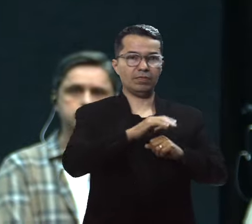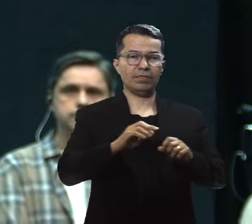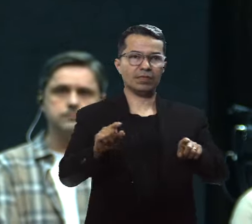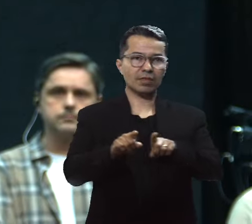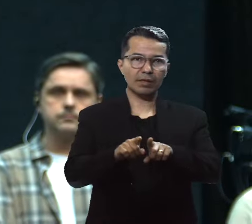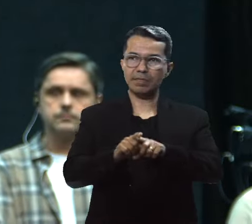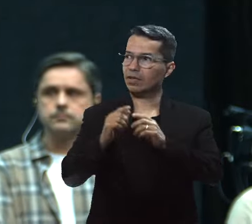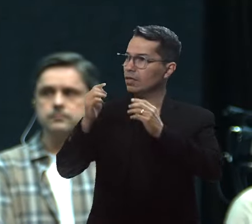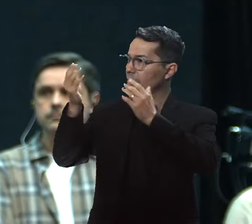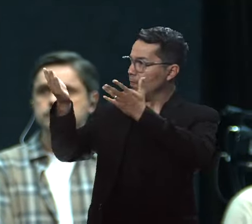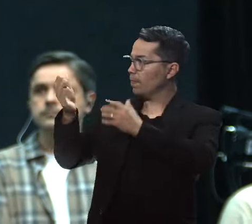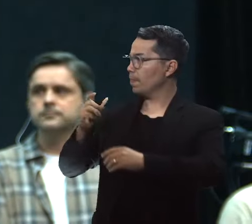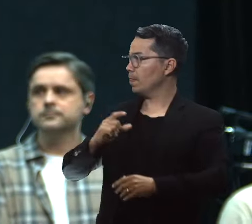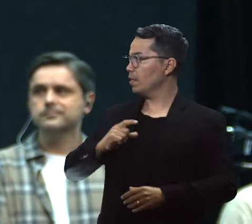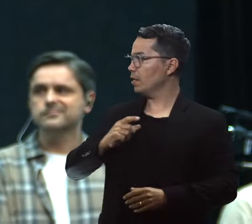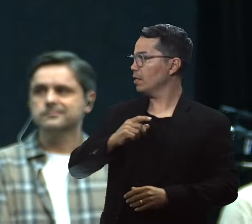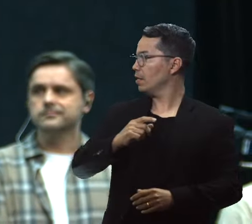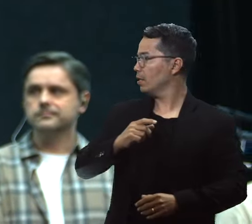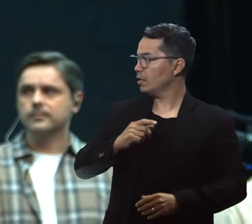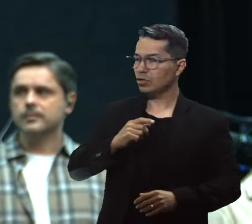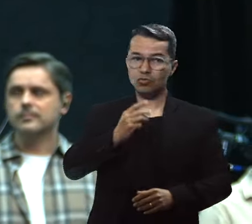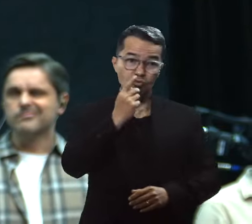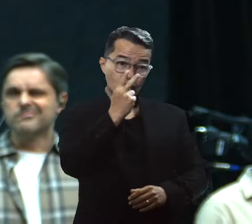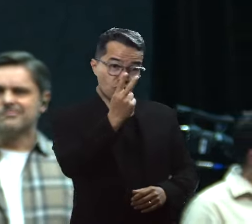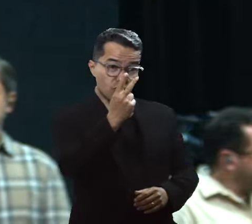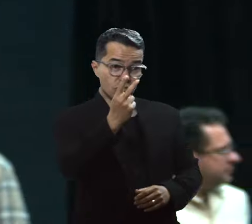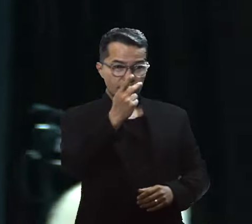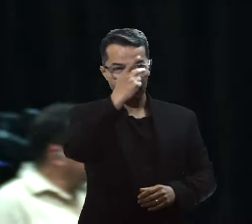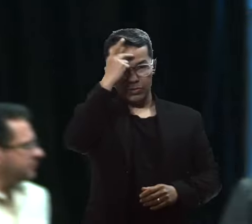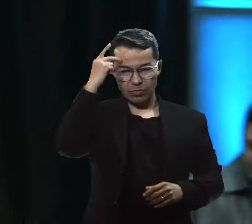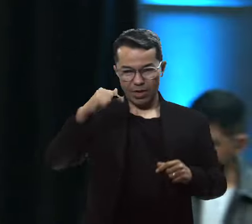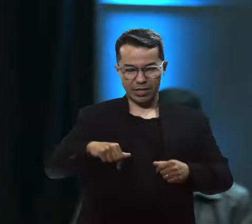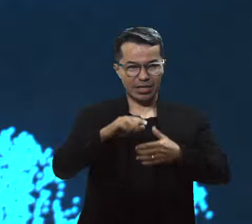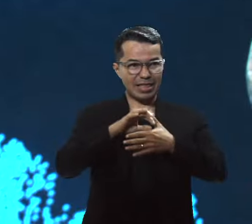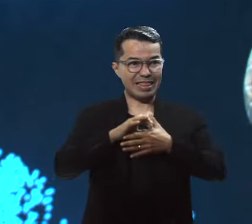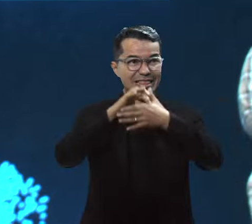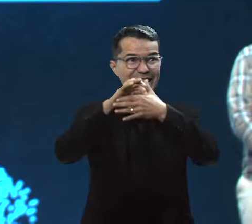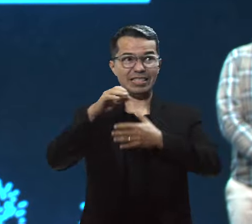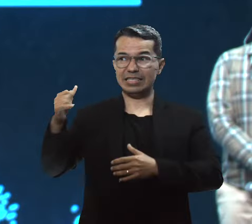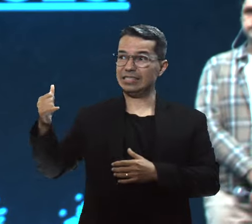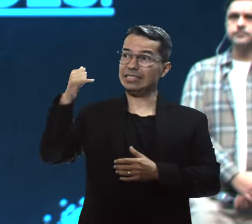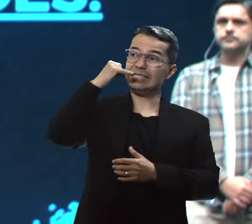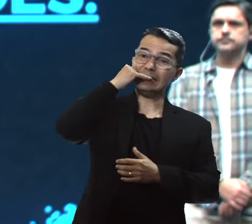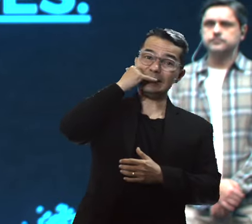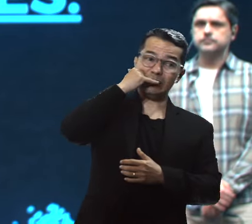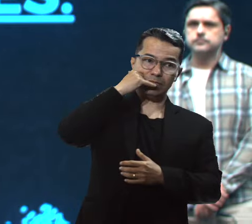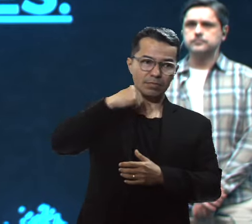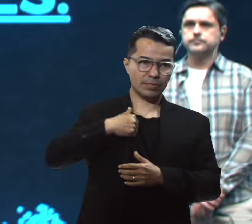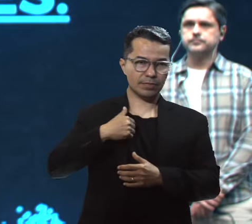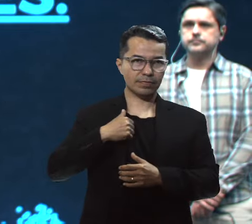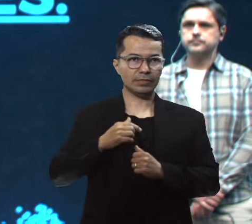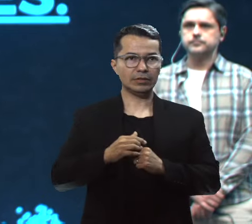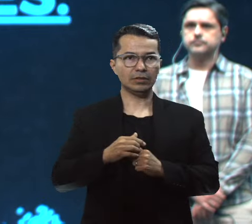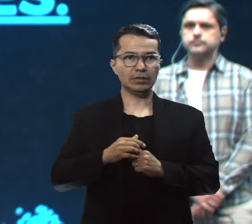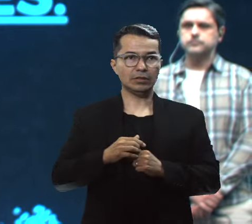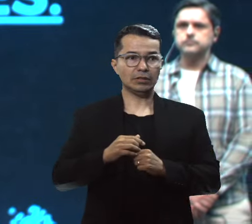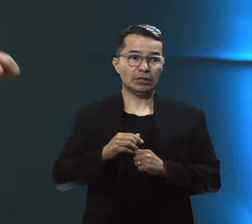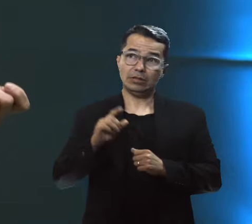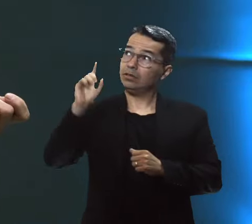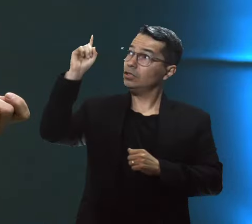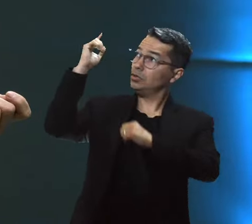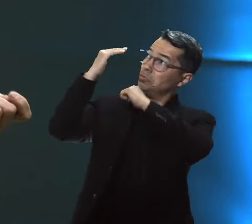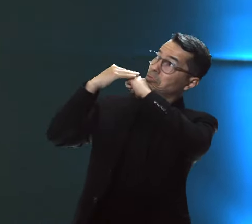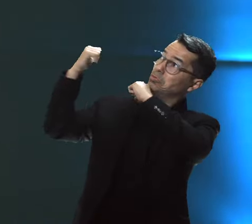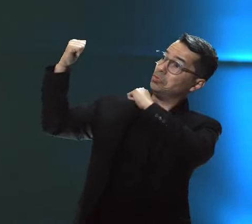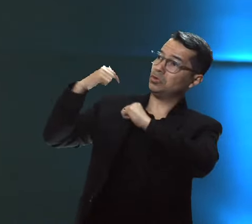Marta e o Silas, que estão aqui, me ligaram. Eles não sabiam, eu tinha orado, tinha chegado a conta do meu carro para pagar. E eu falei: Deus, o Senhor me